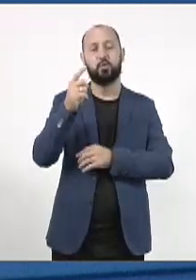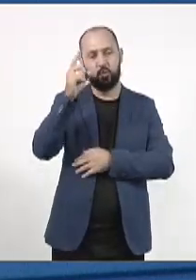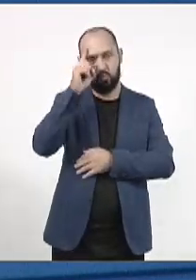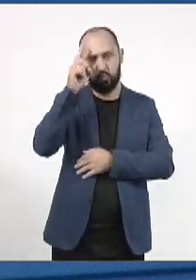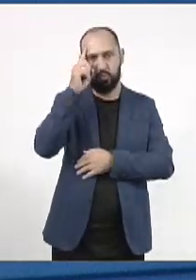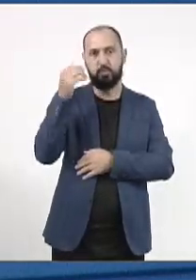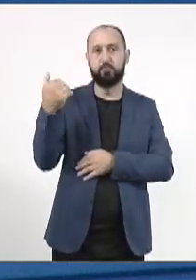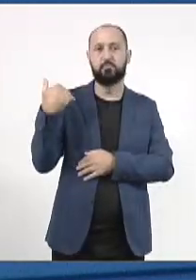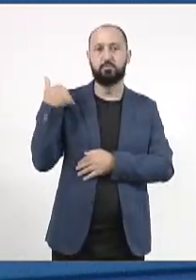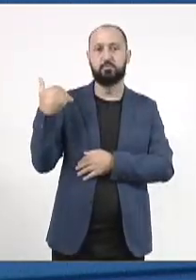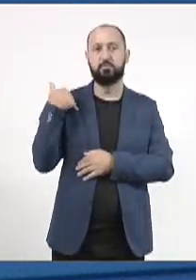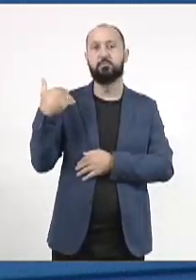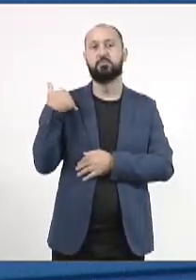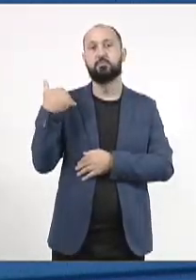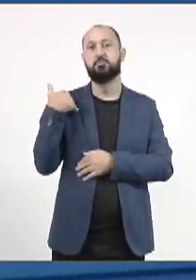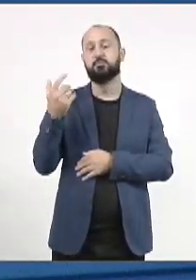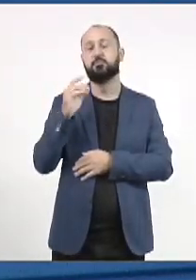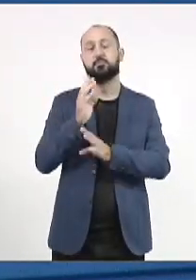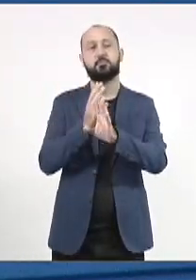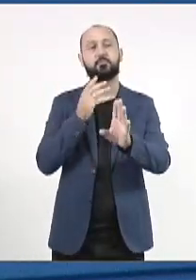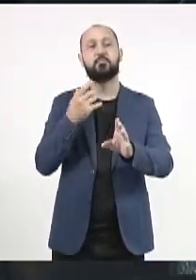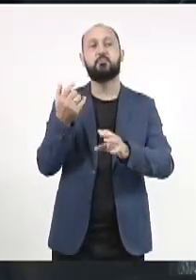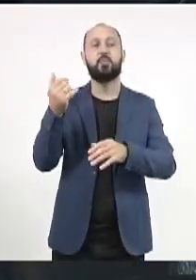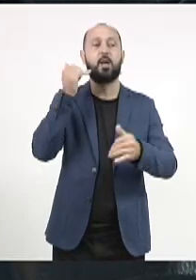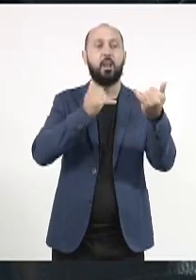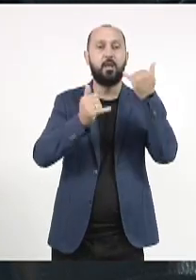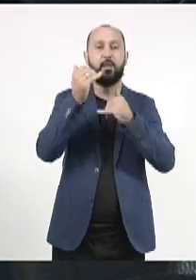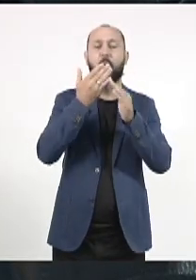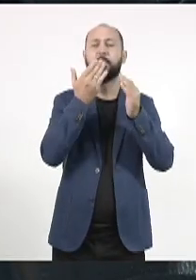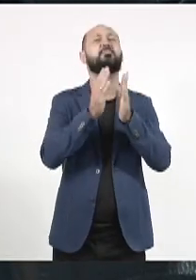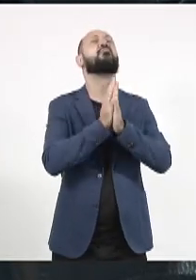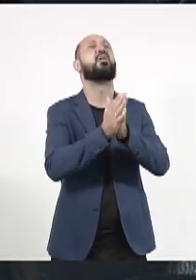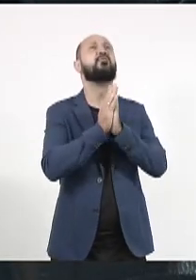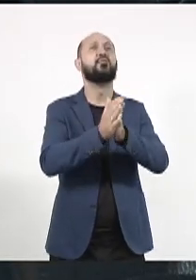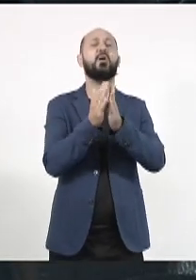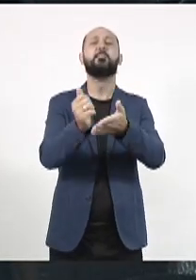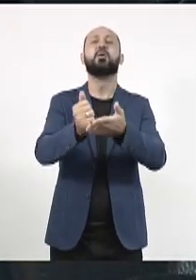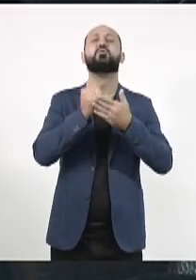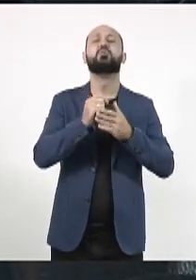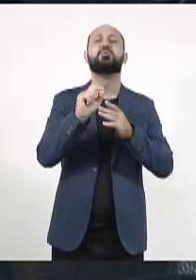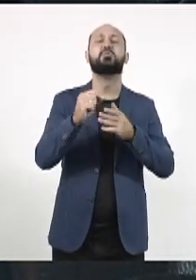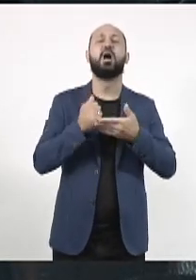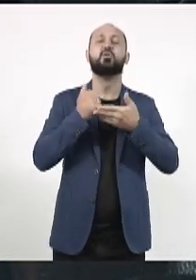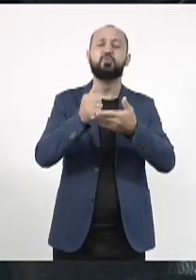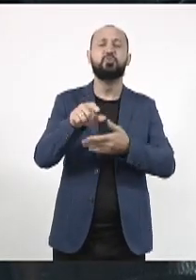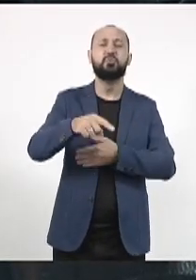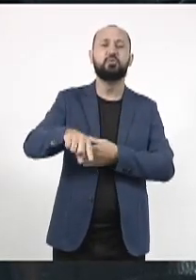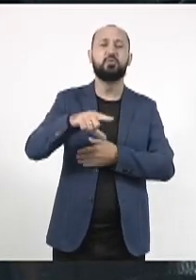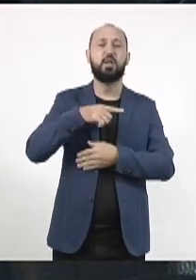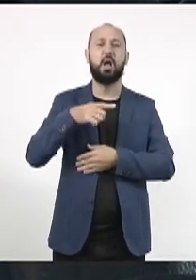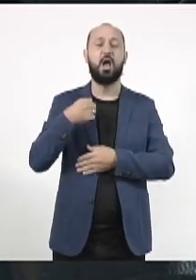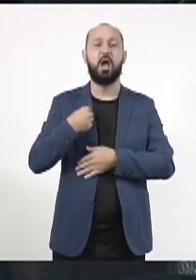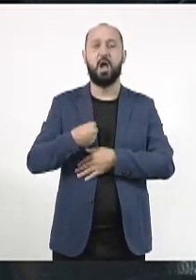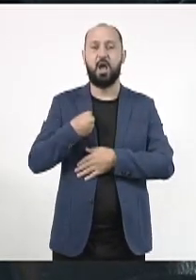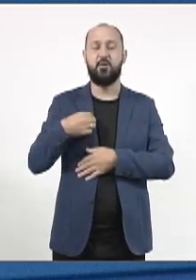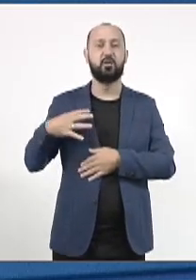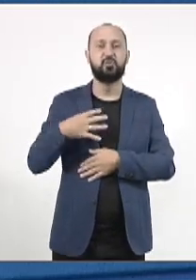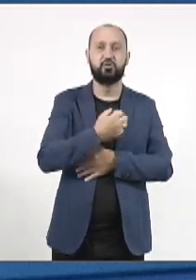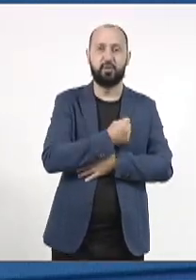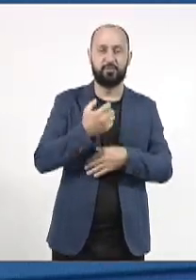dia, praticamente, pessoas nos ligando e pedindo, pelo amor de Deus, para que a gente ajude a salvar vidas e